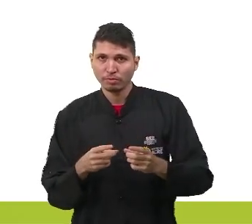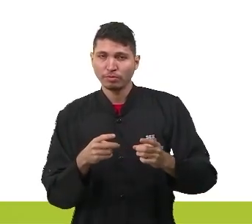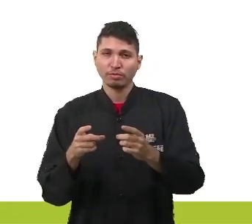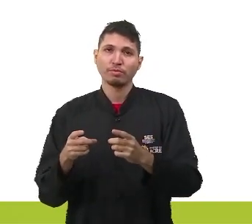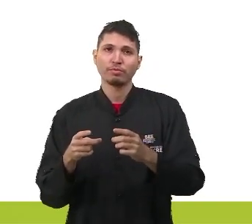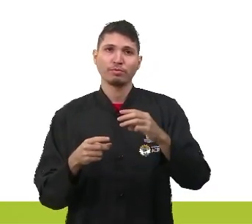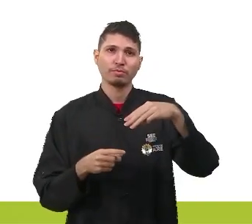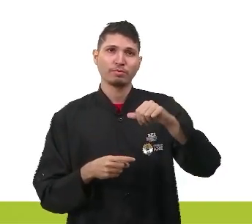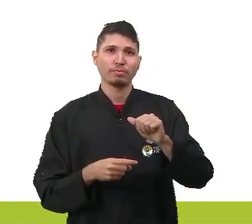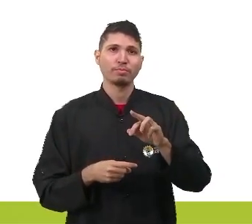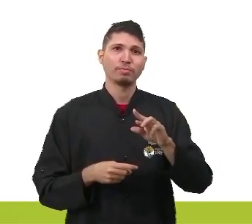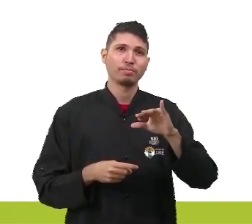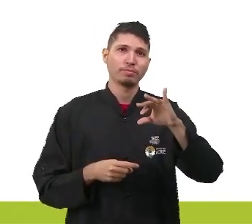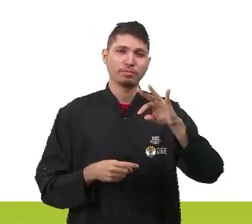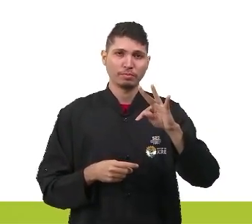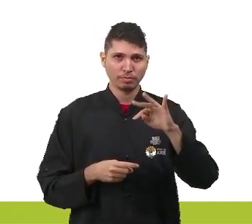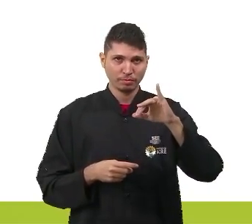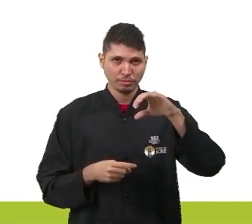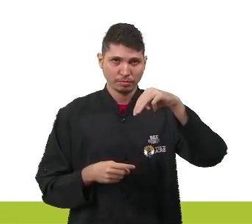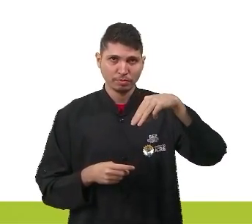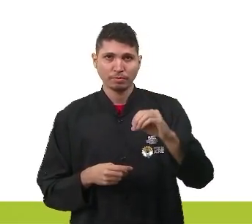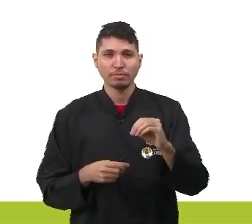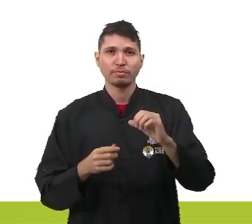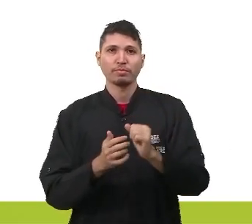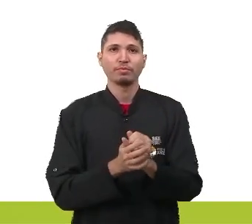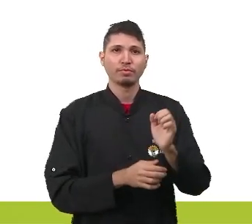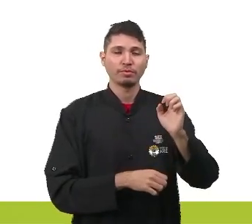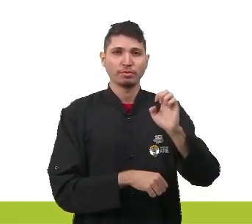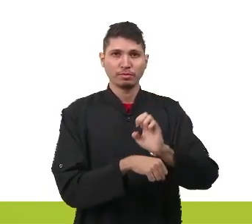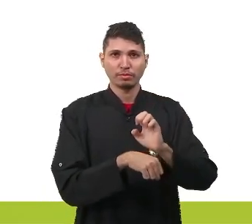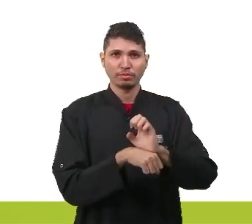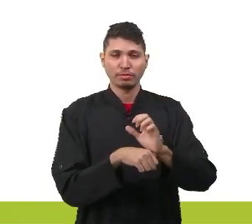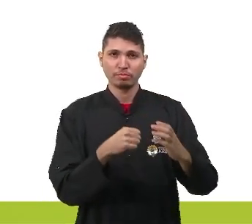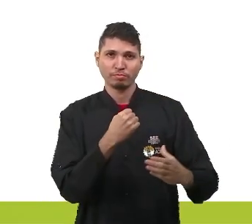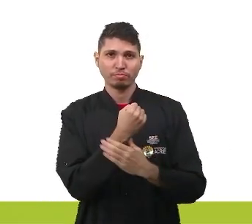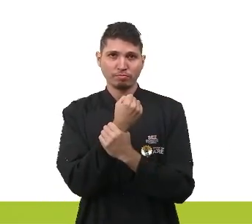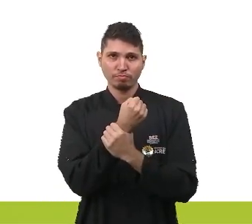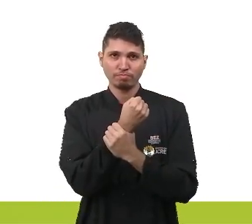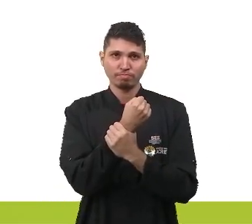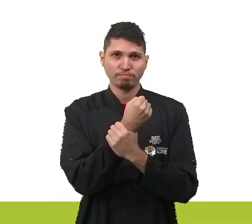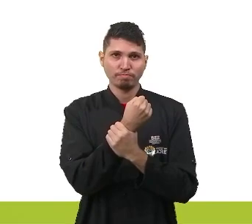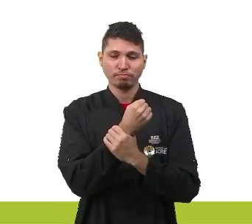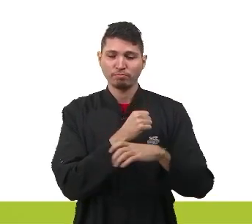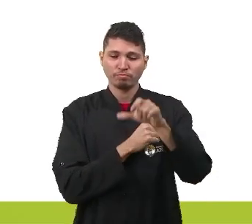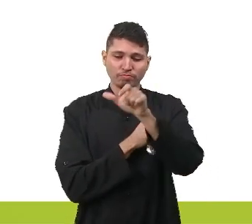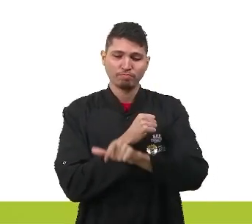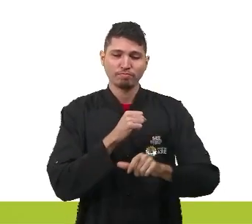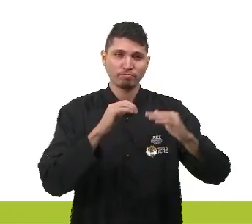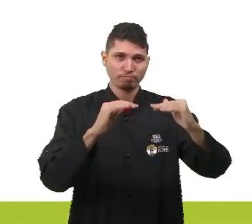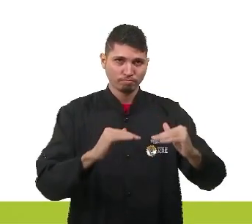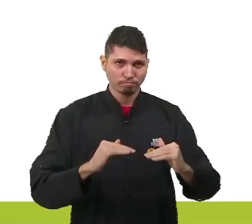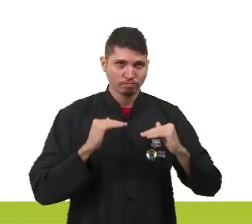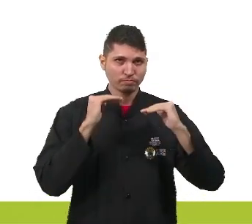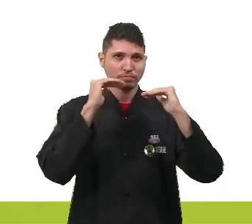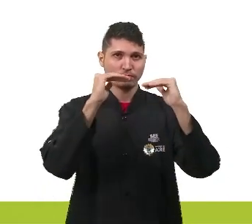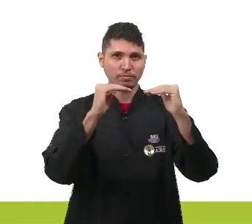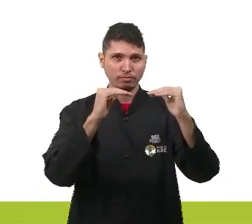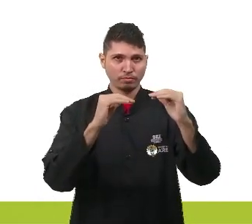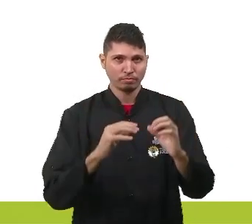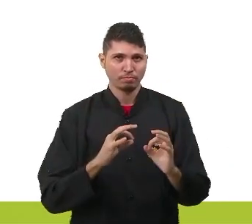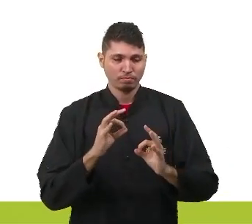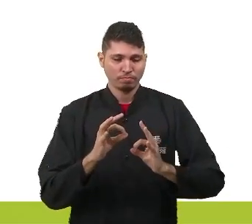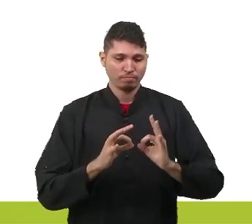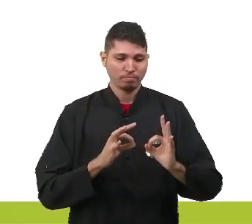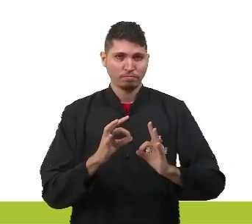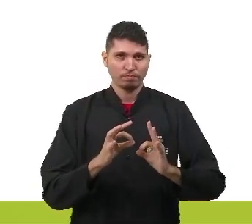burguesia. Além disso, esse Estado, ele sustenta a nobreza. A gente tem uma sociedade que é completamente dividida aqui. Uma sociedade